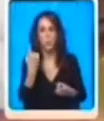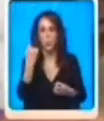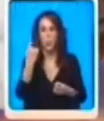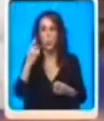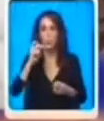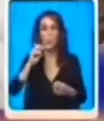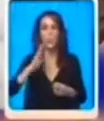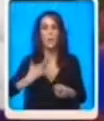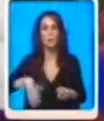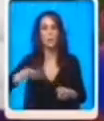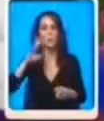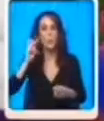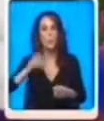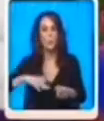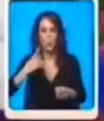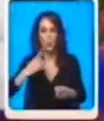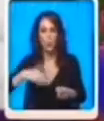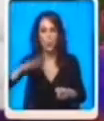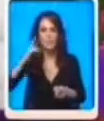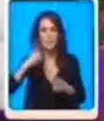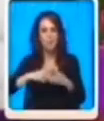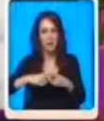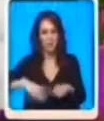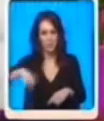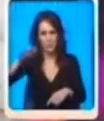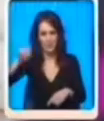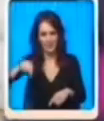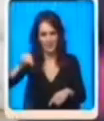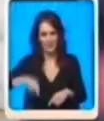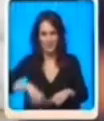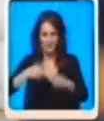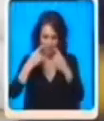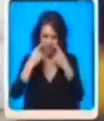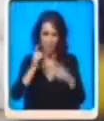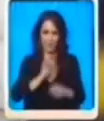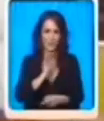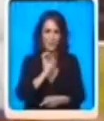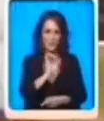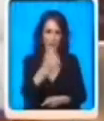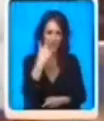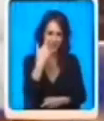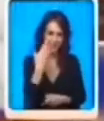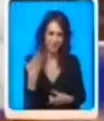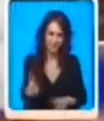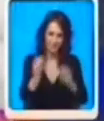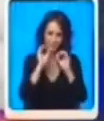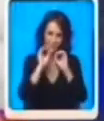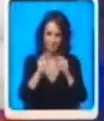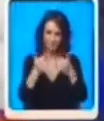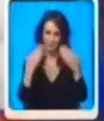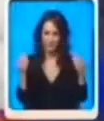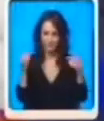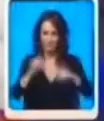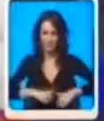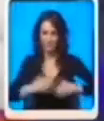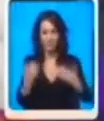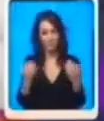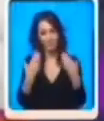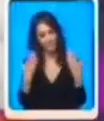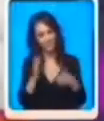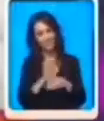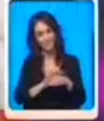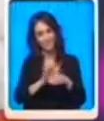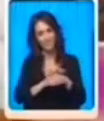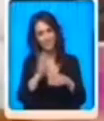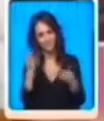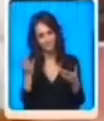E é aqui. É, pronto. Está prometido. Ah, mas daqui a ano e meio ainda cá estamos. E vamos estar vamos muito tarde, tempo. Luciana, muito obrigado. Porque realmente aqui também se vê a generosidade dos